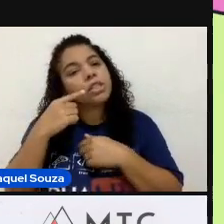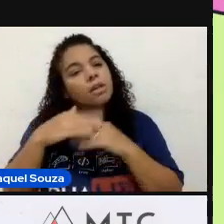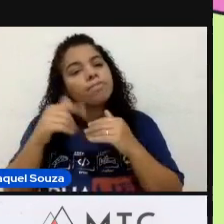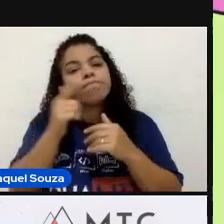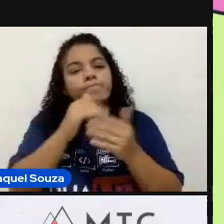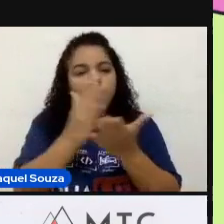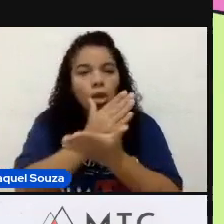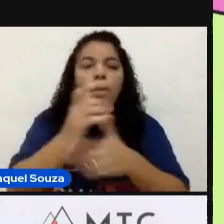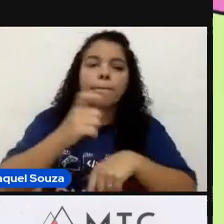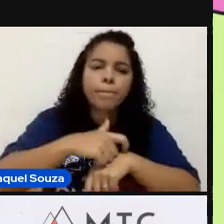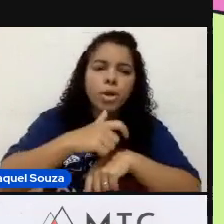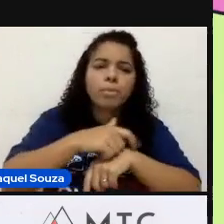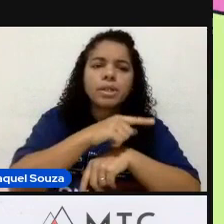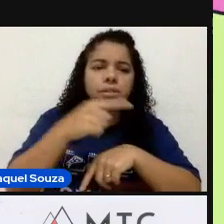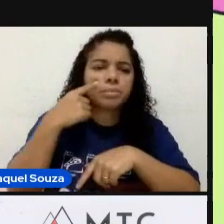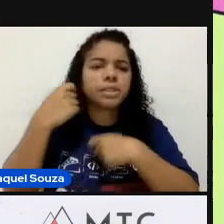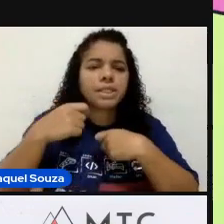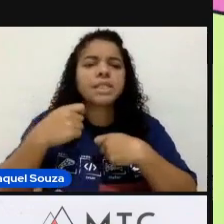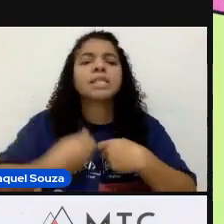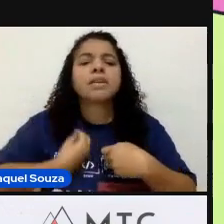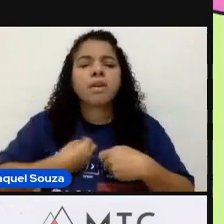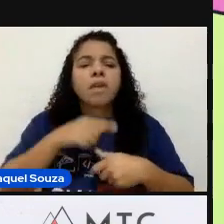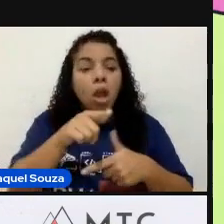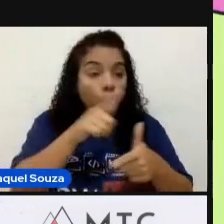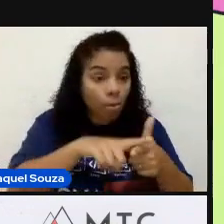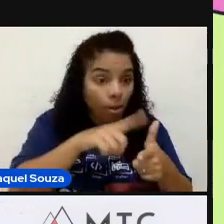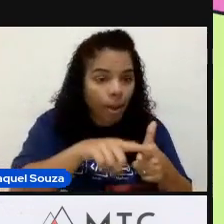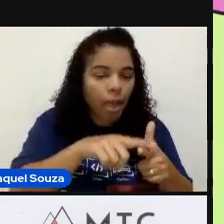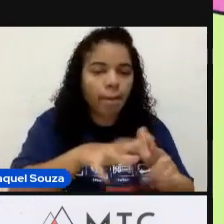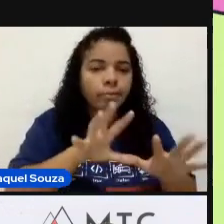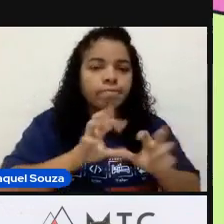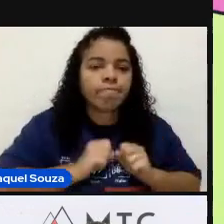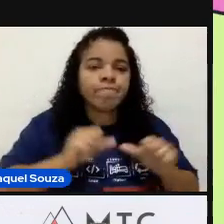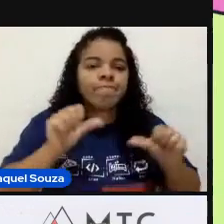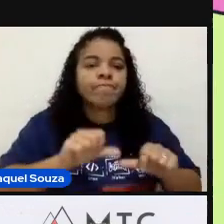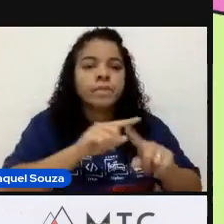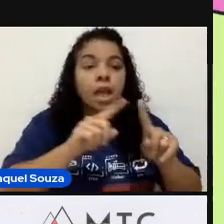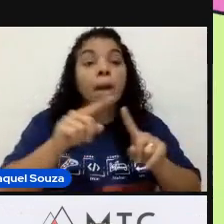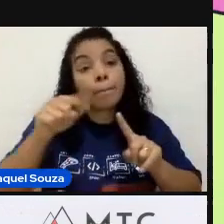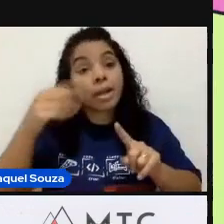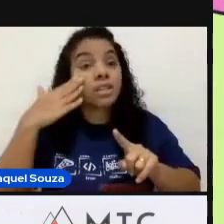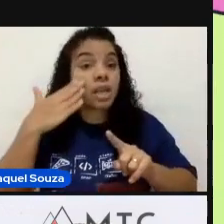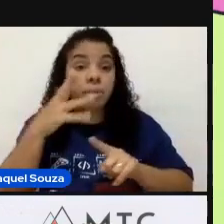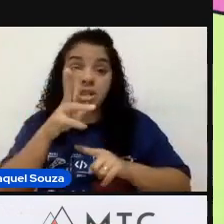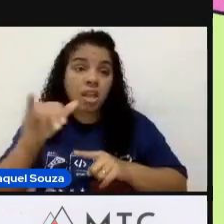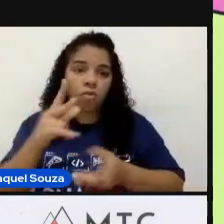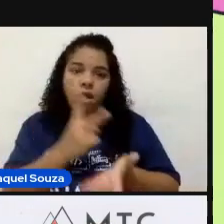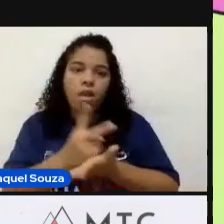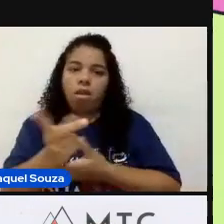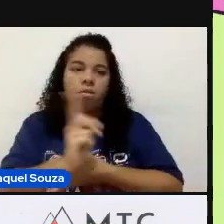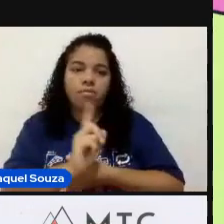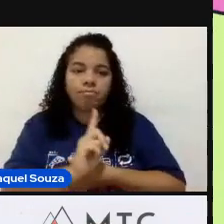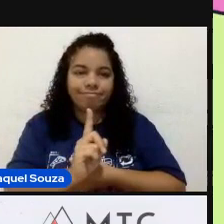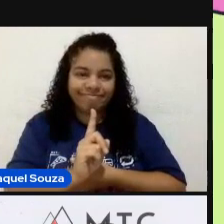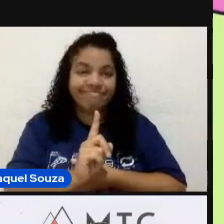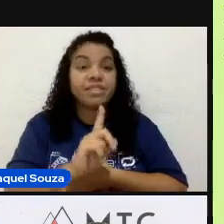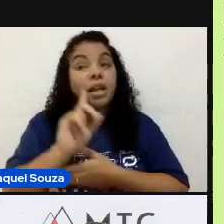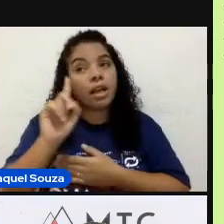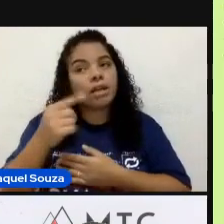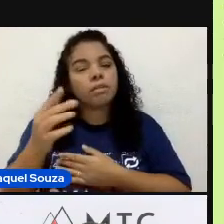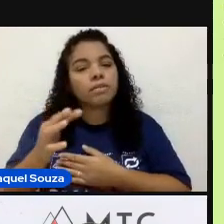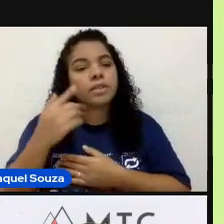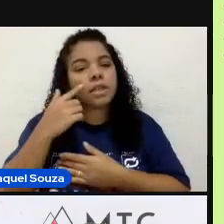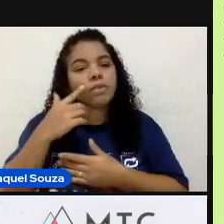precisa viver aquele problema, aquele momento, mas sabendo que você não vai ficar nele. Em breve você vai